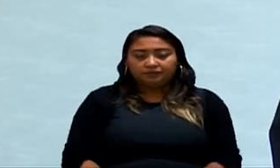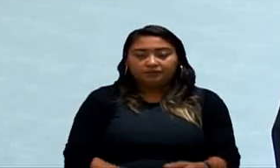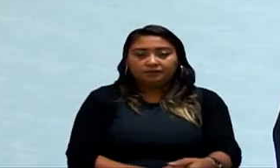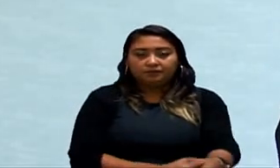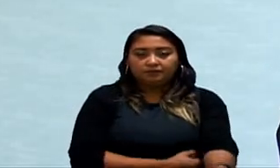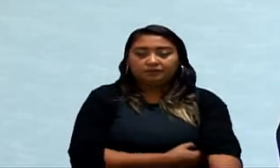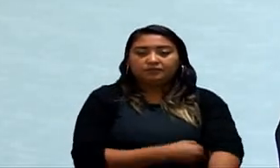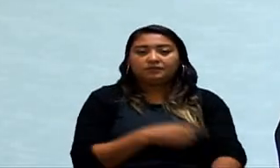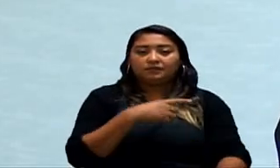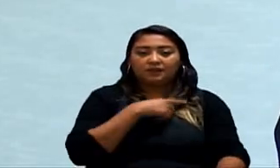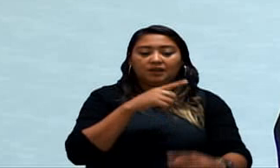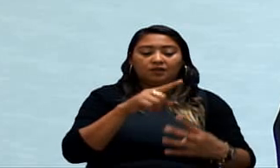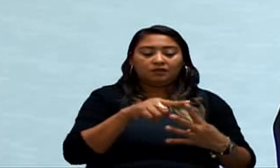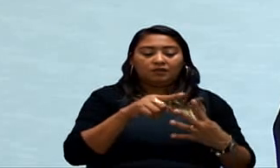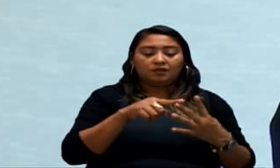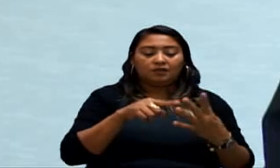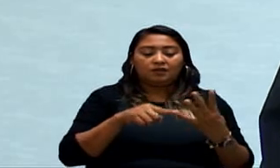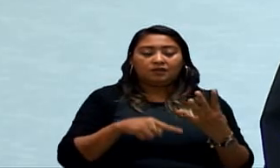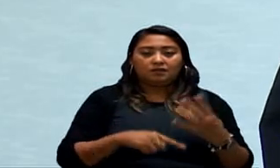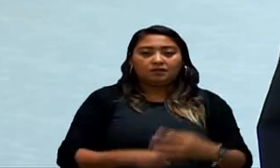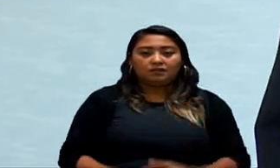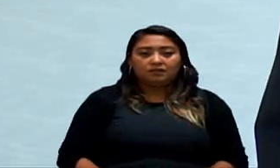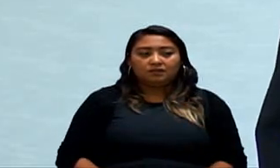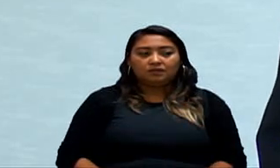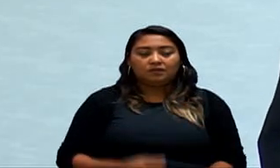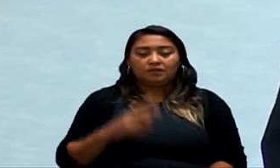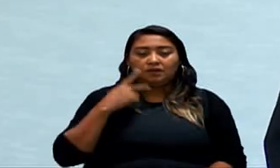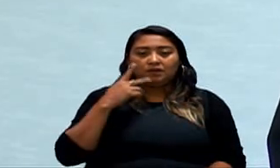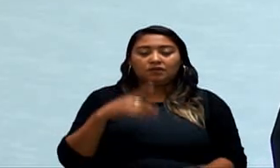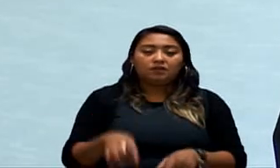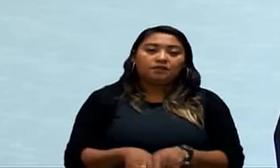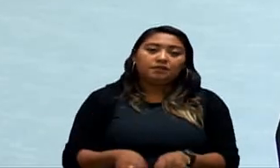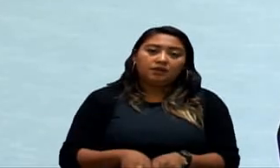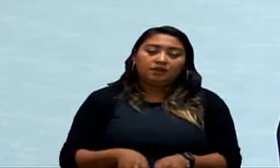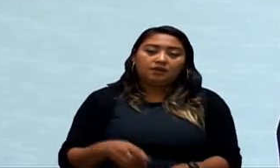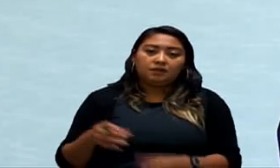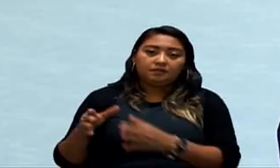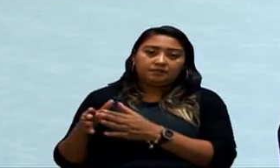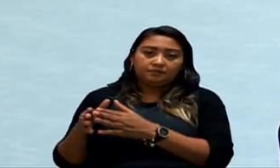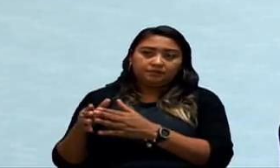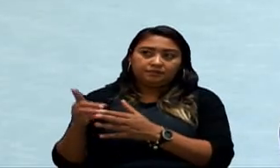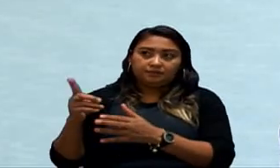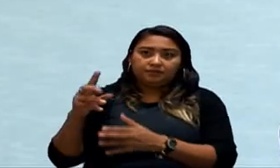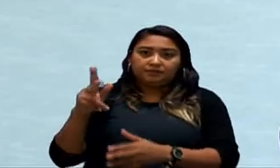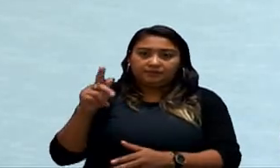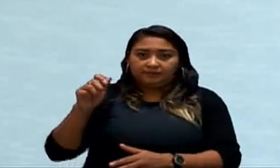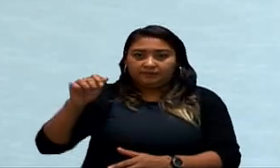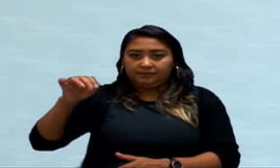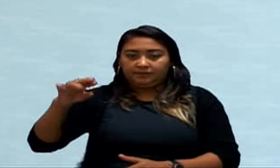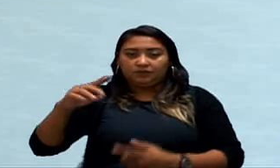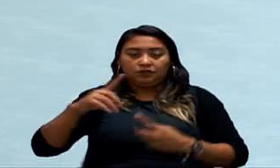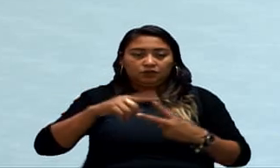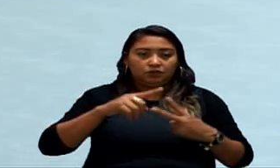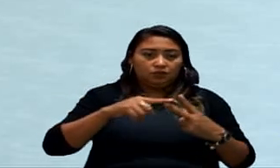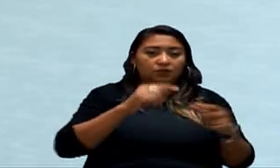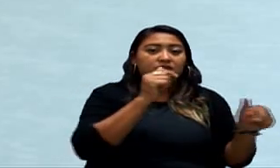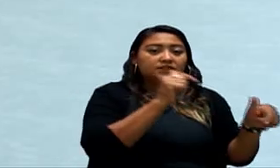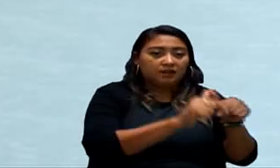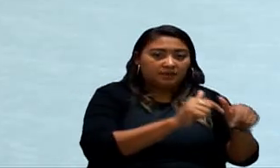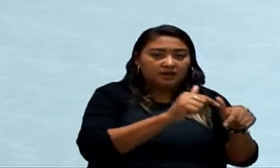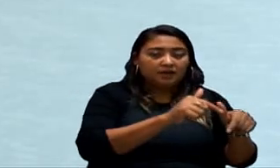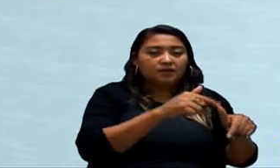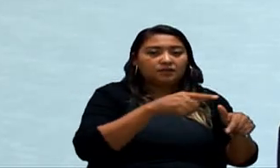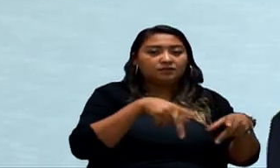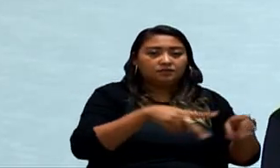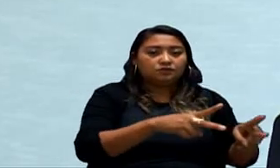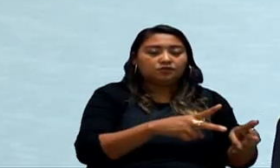Existem quatro unidades, vereador White, que também solicitou. Quatro unidades, duas estão em pleno funcionamento, só